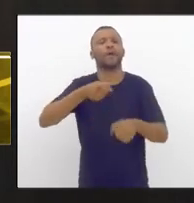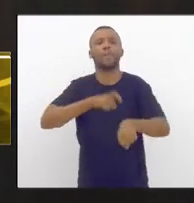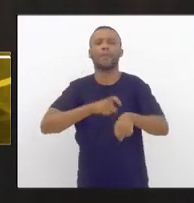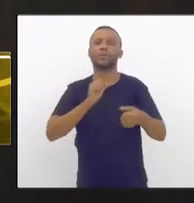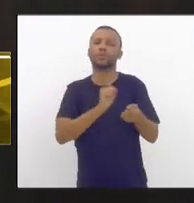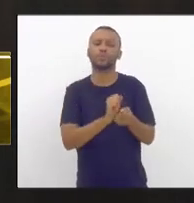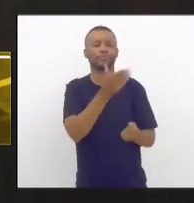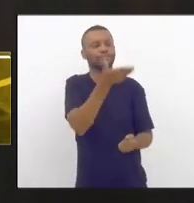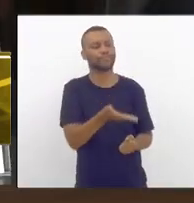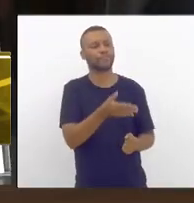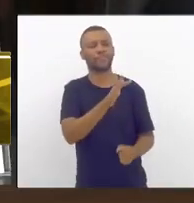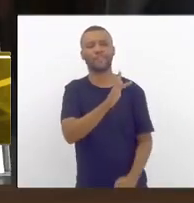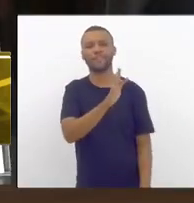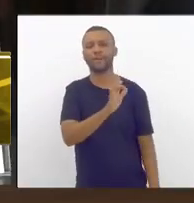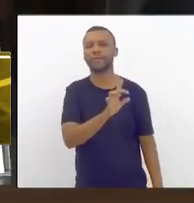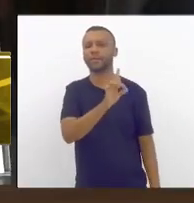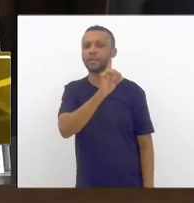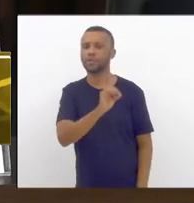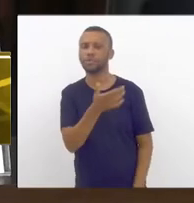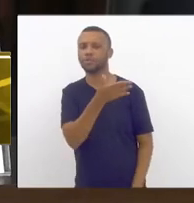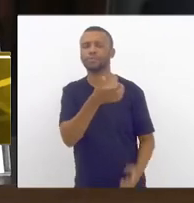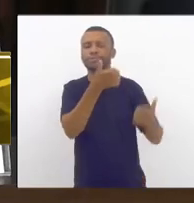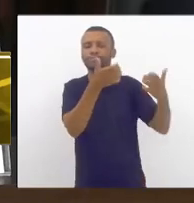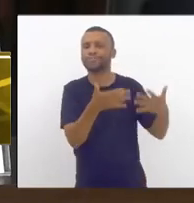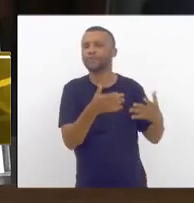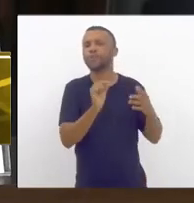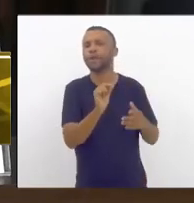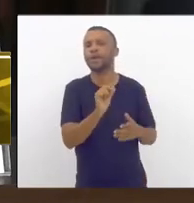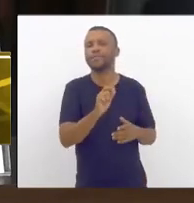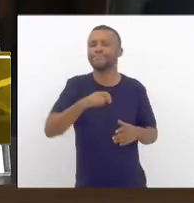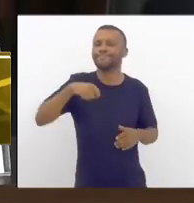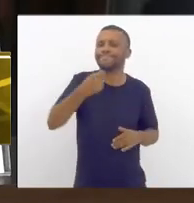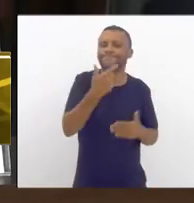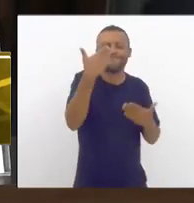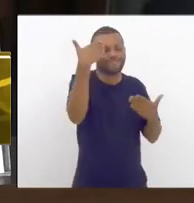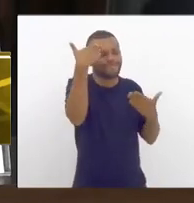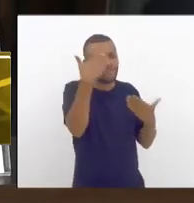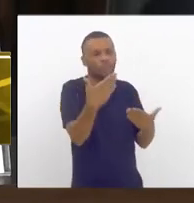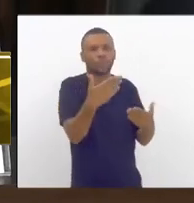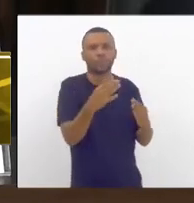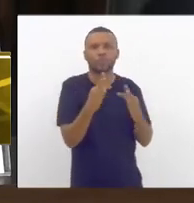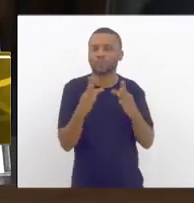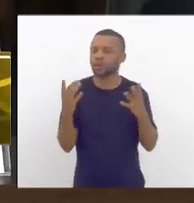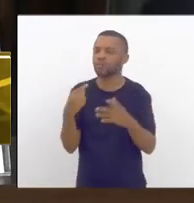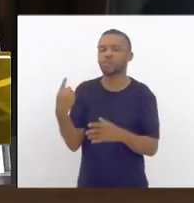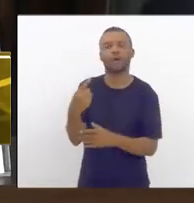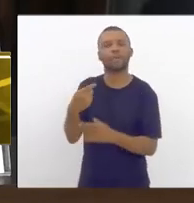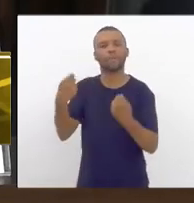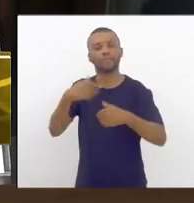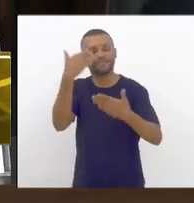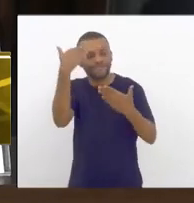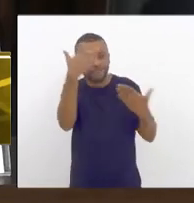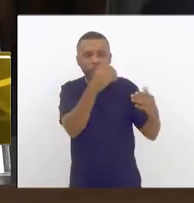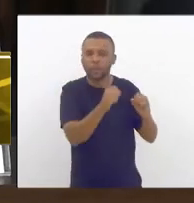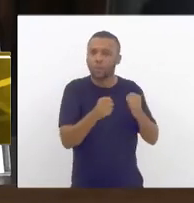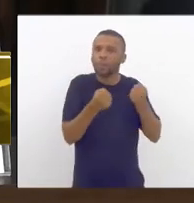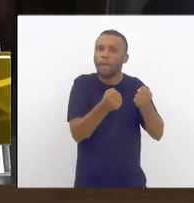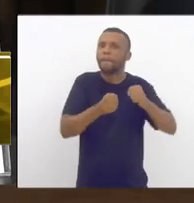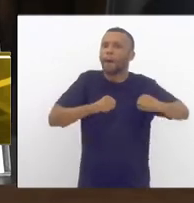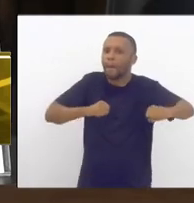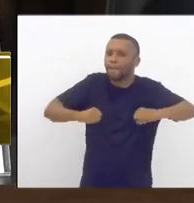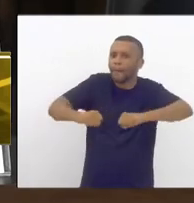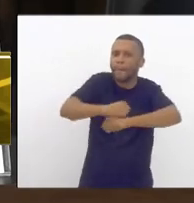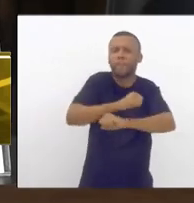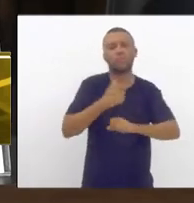e dizer que Muito obrigado acho que todos nós temos que agradecer todo esse empenho porque se nós tivéssemos